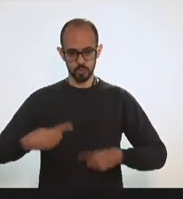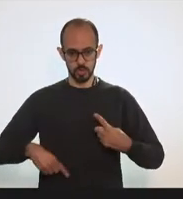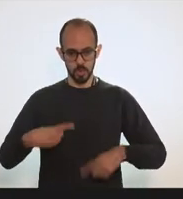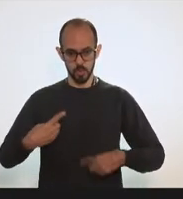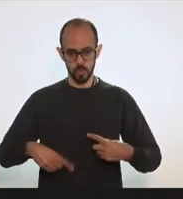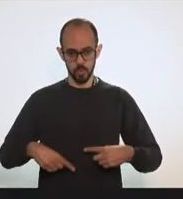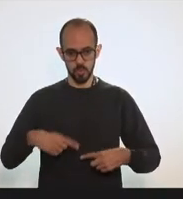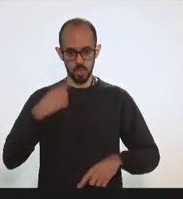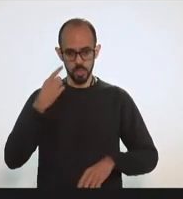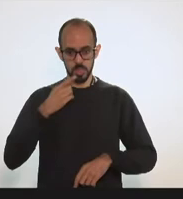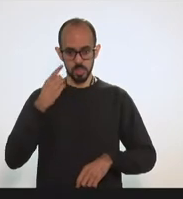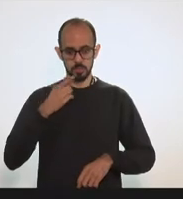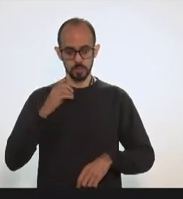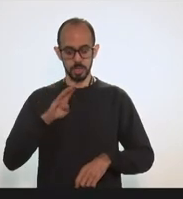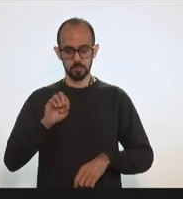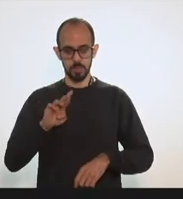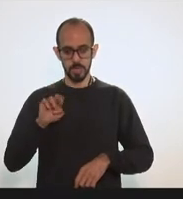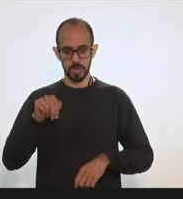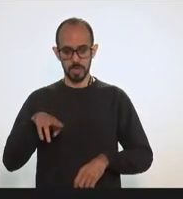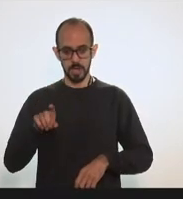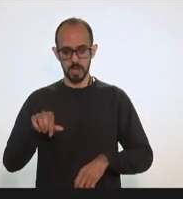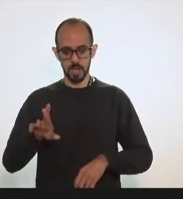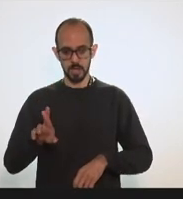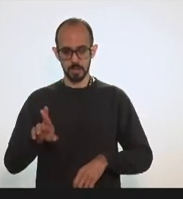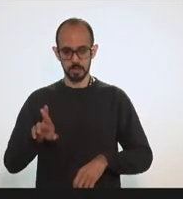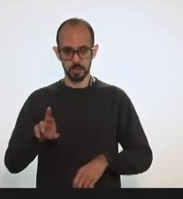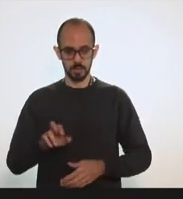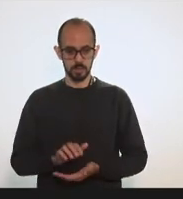deputado subtenente Bernard e em seguida também proferir o seu voto.